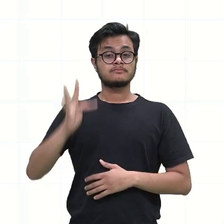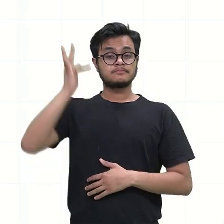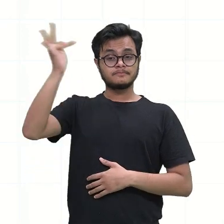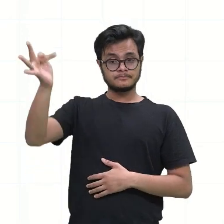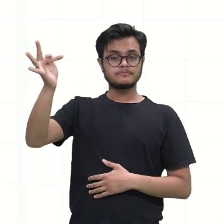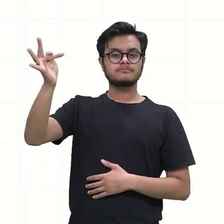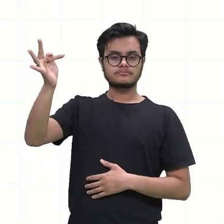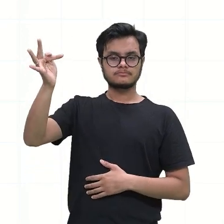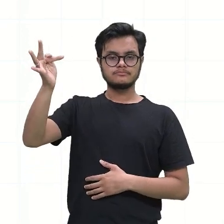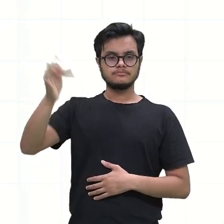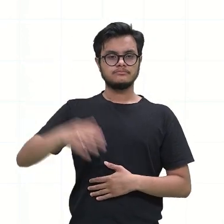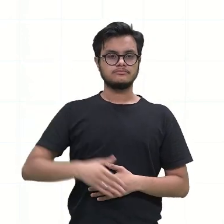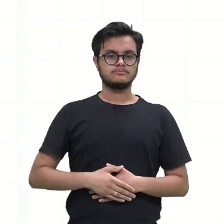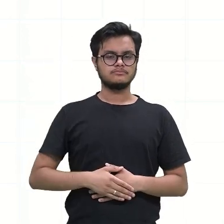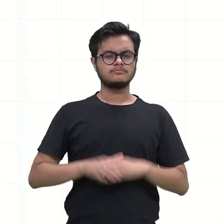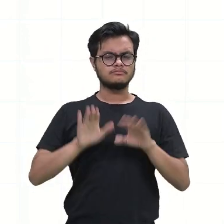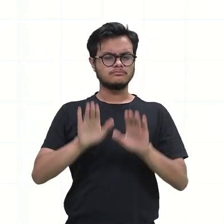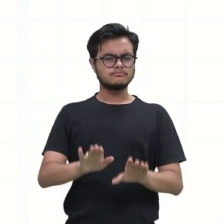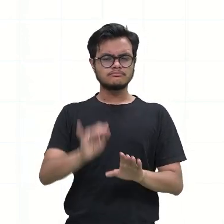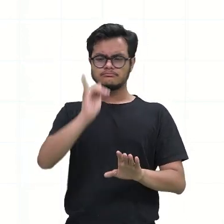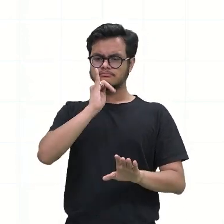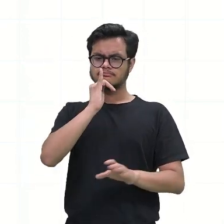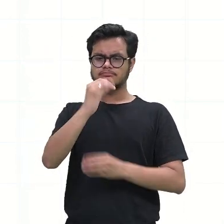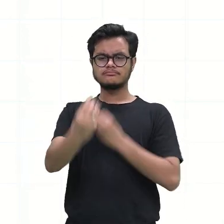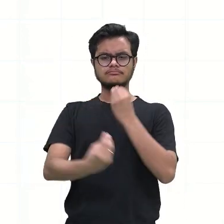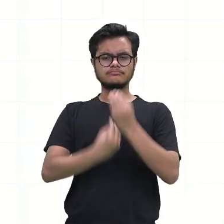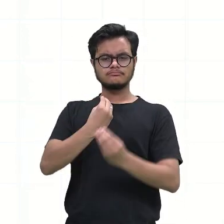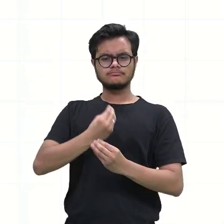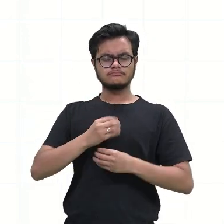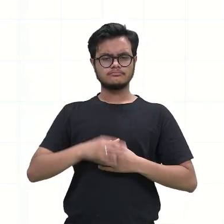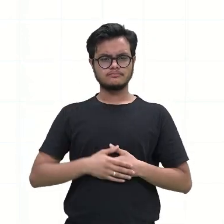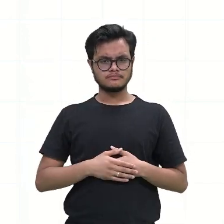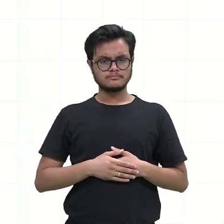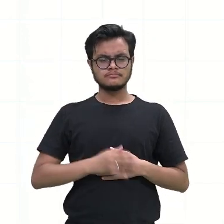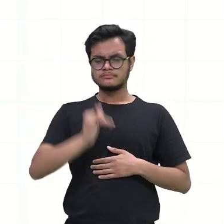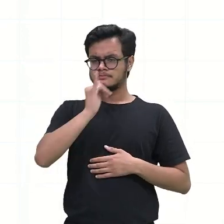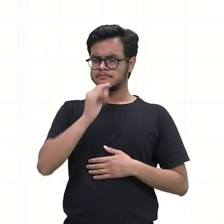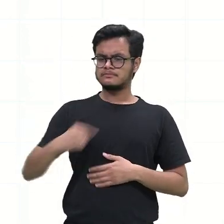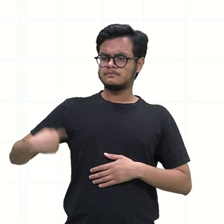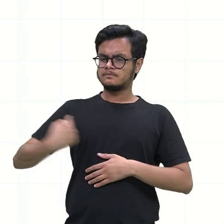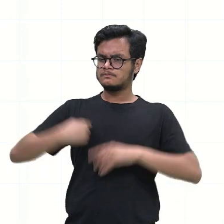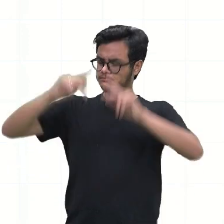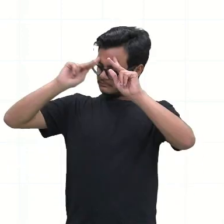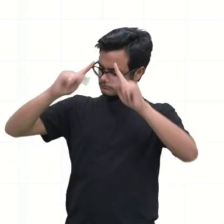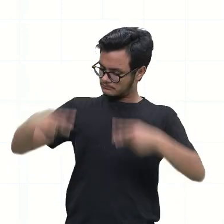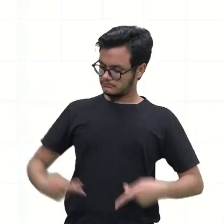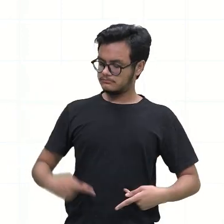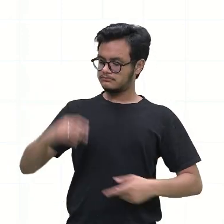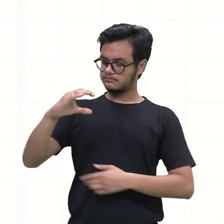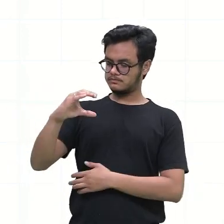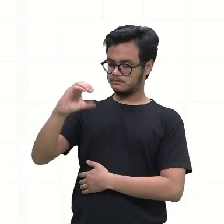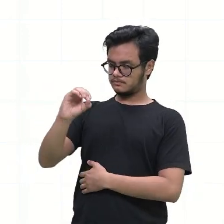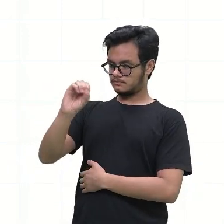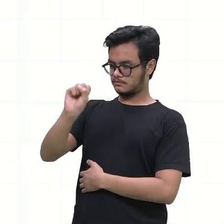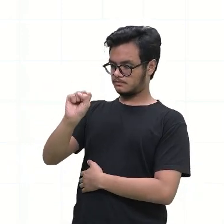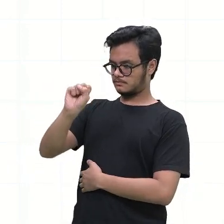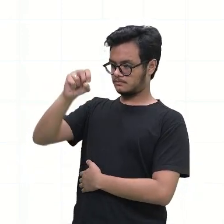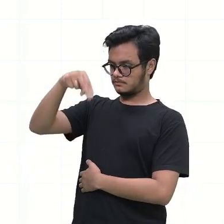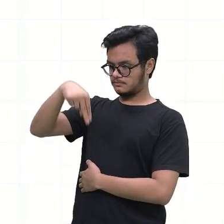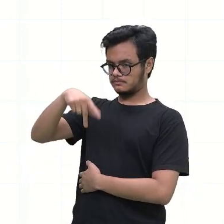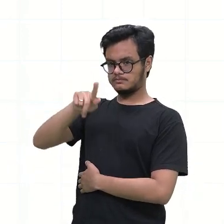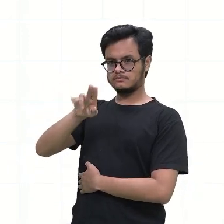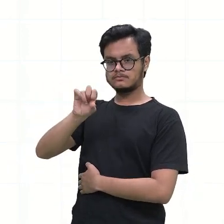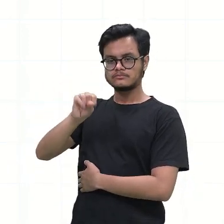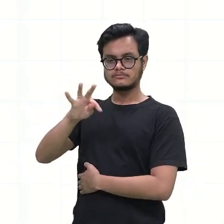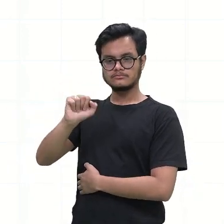só, observe aí. O ser humano conquistará. Notaram que o verbo ele